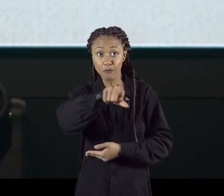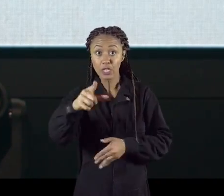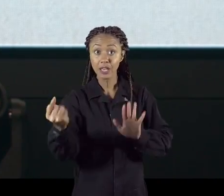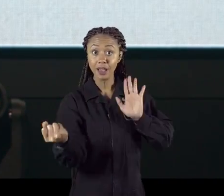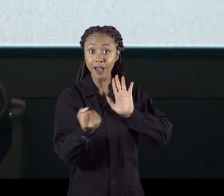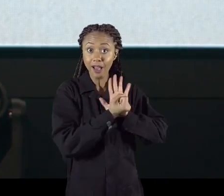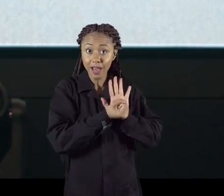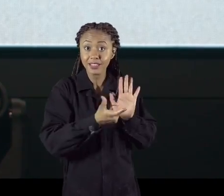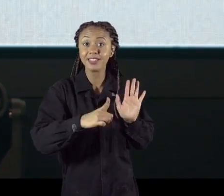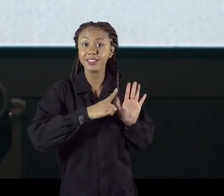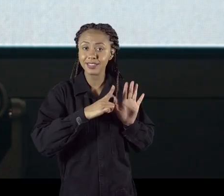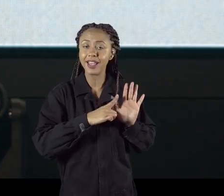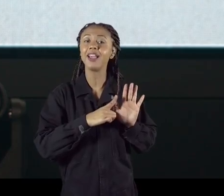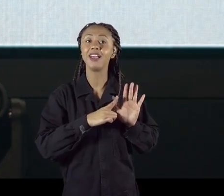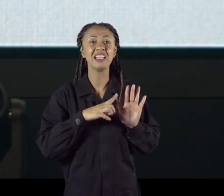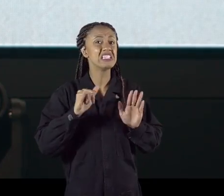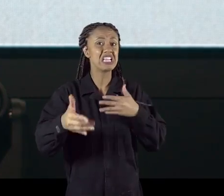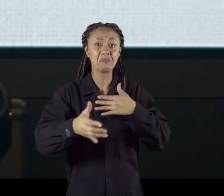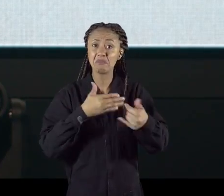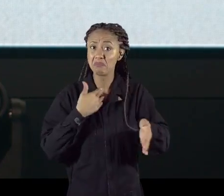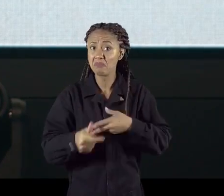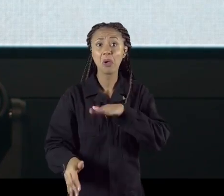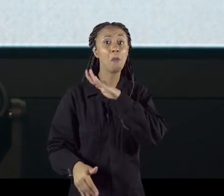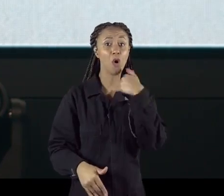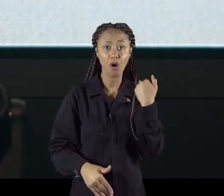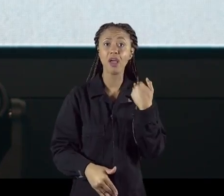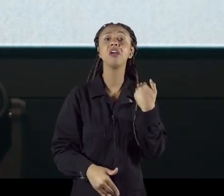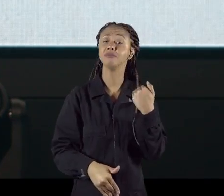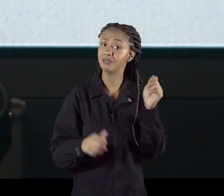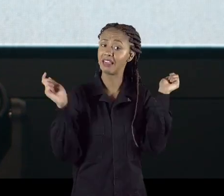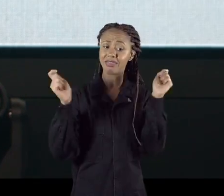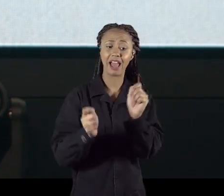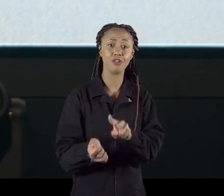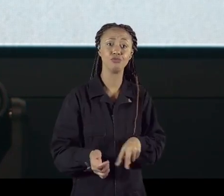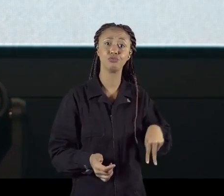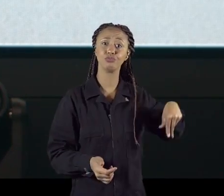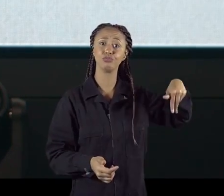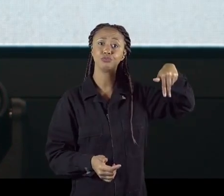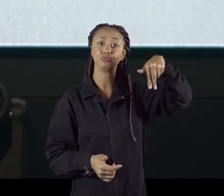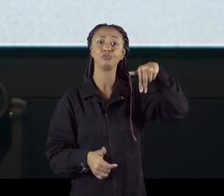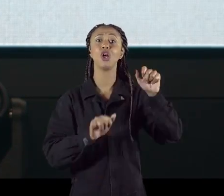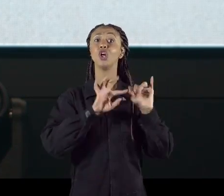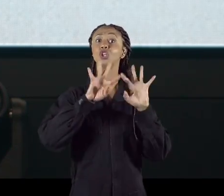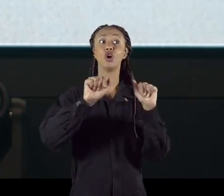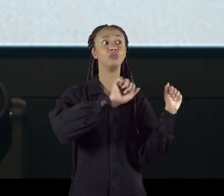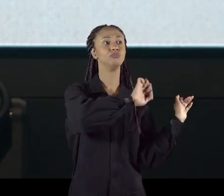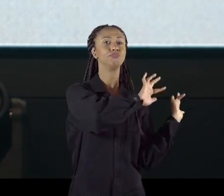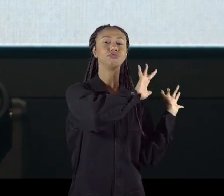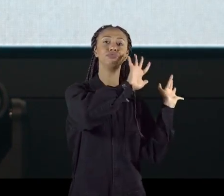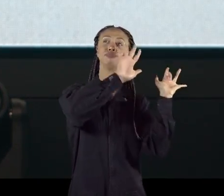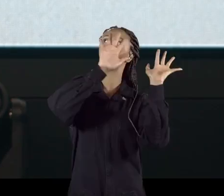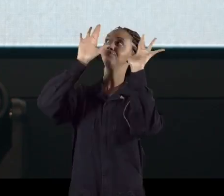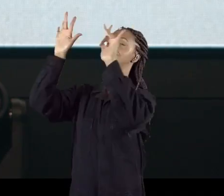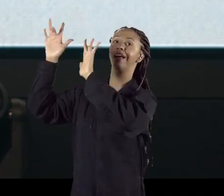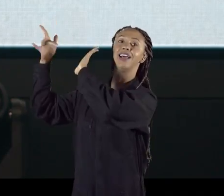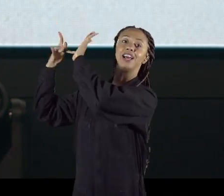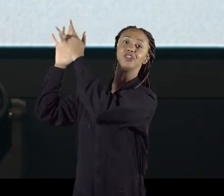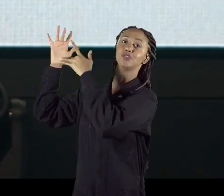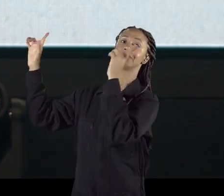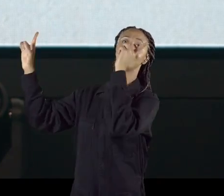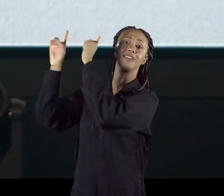serão ressuscitados para estar juntamente com o senhor e para sempre Estaremos com